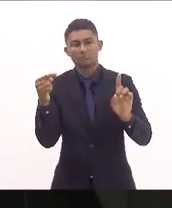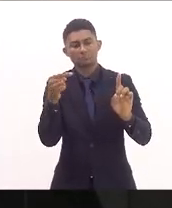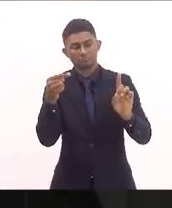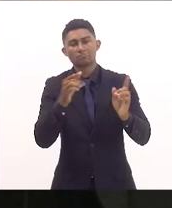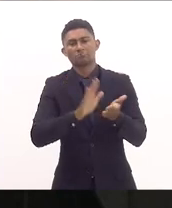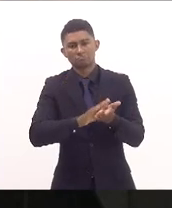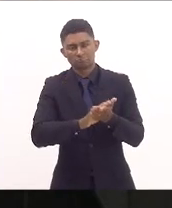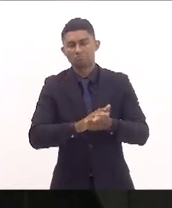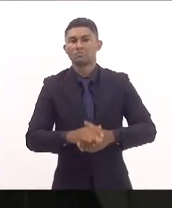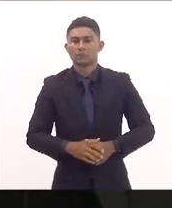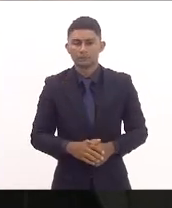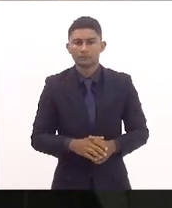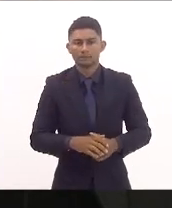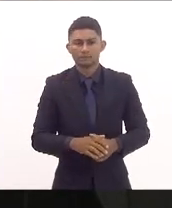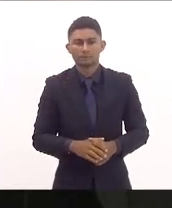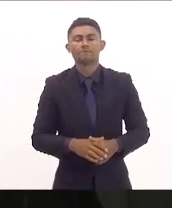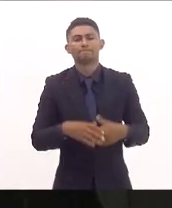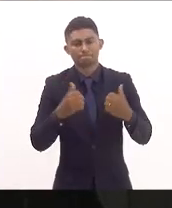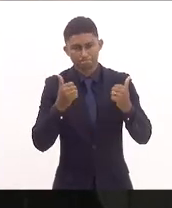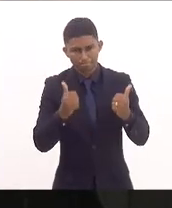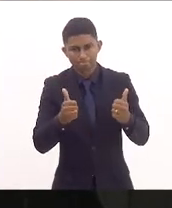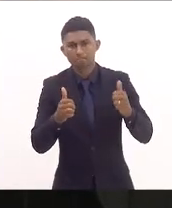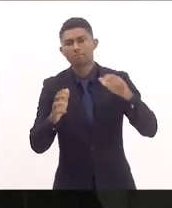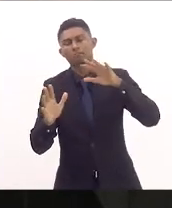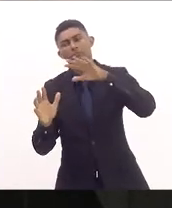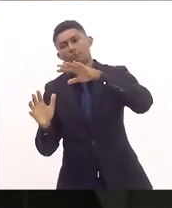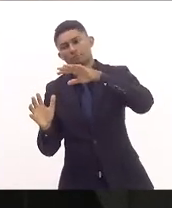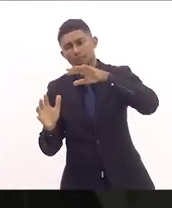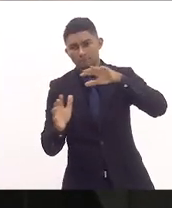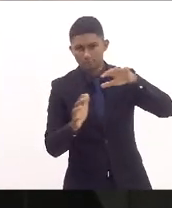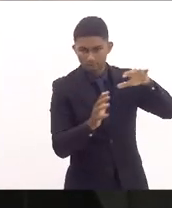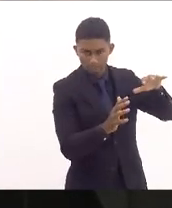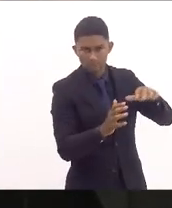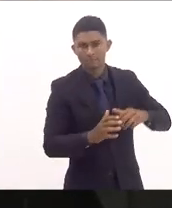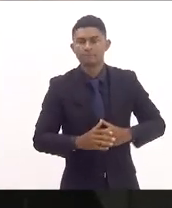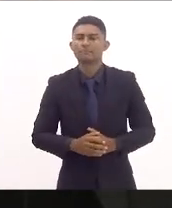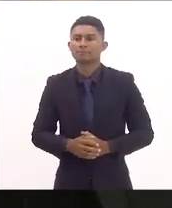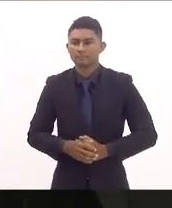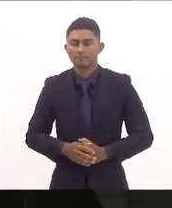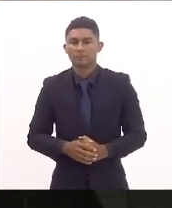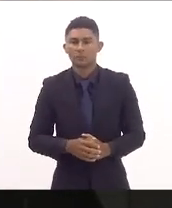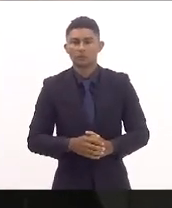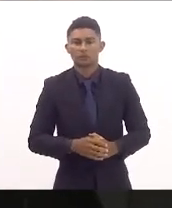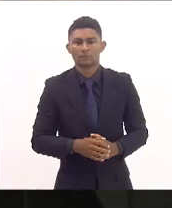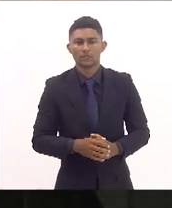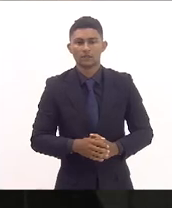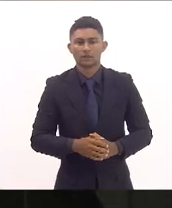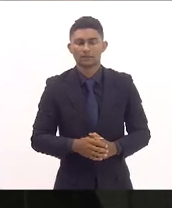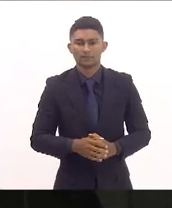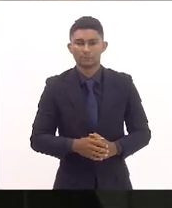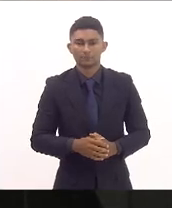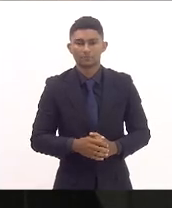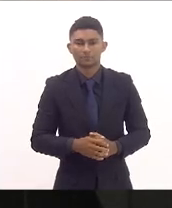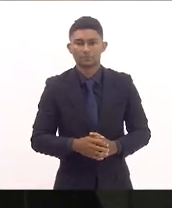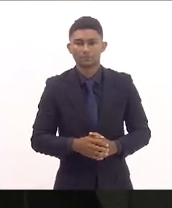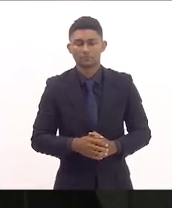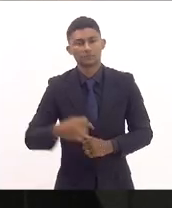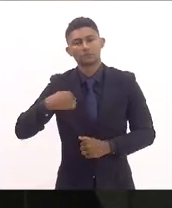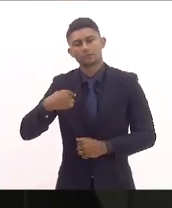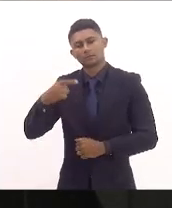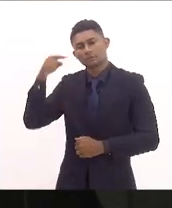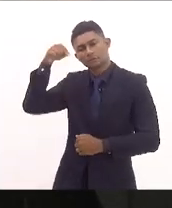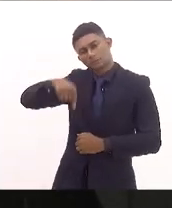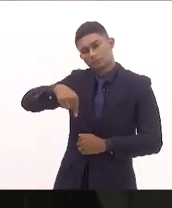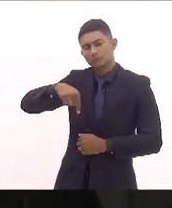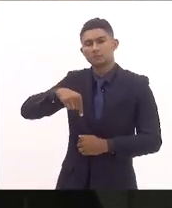o dito isso senhora presidente eu quero vir aqui